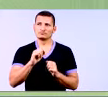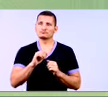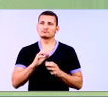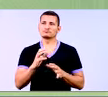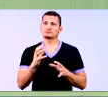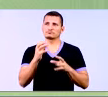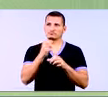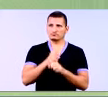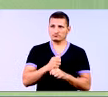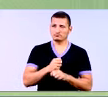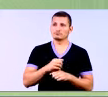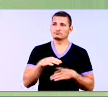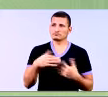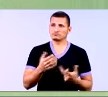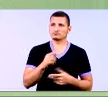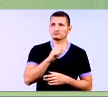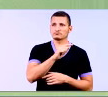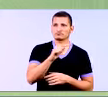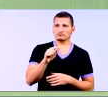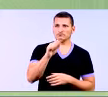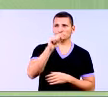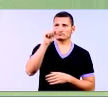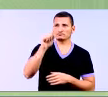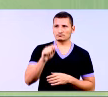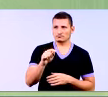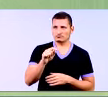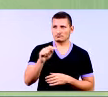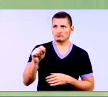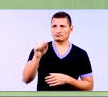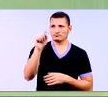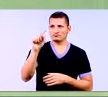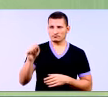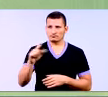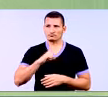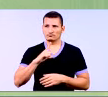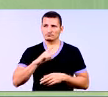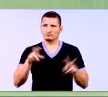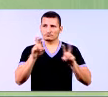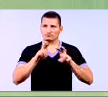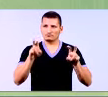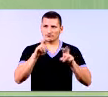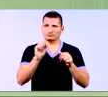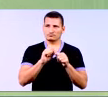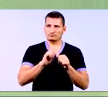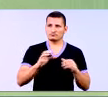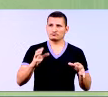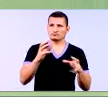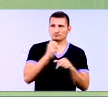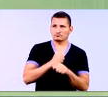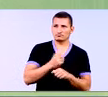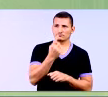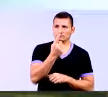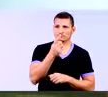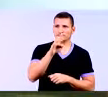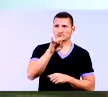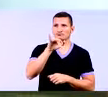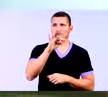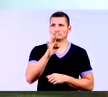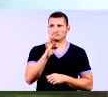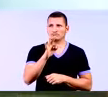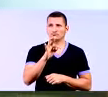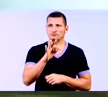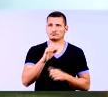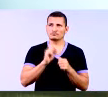cada ciclo daquele, o computador que processa 1 bit por vez, o que ele vai fazer? Ele vai dar